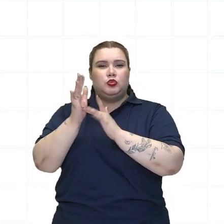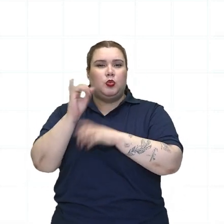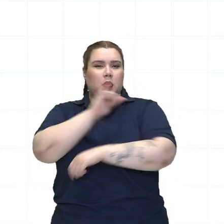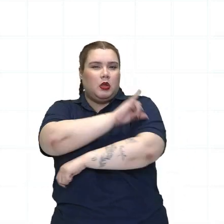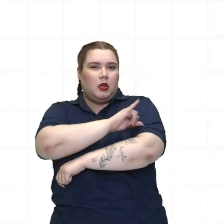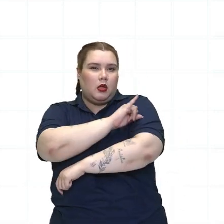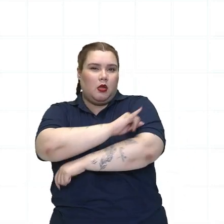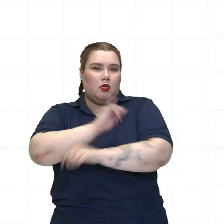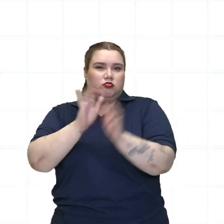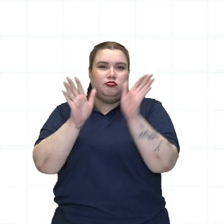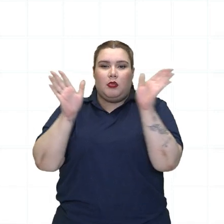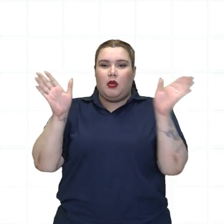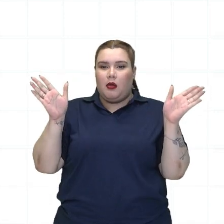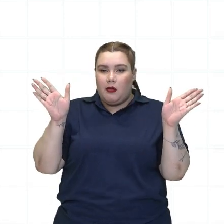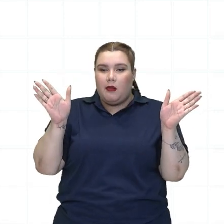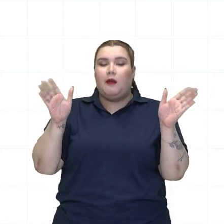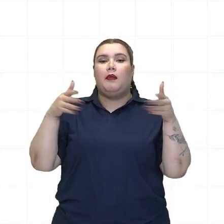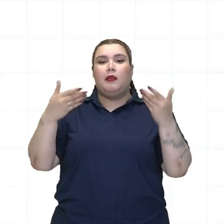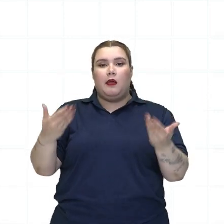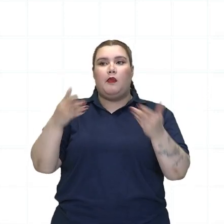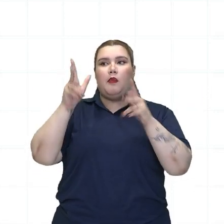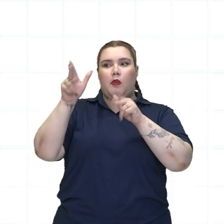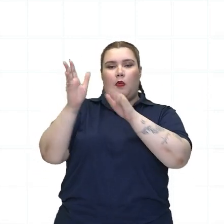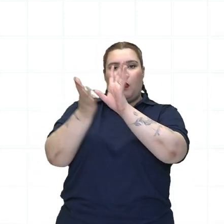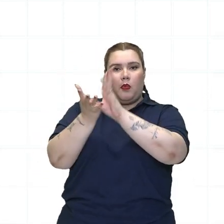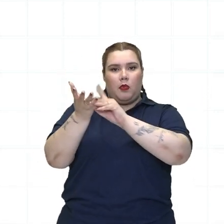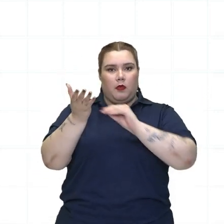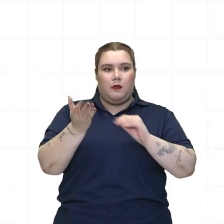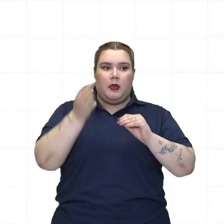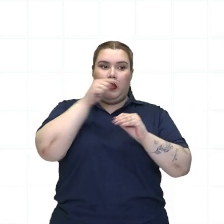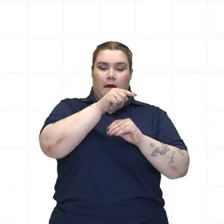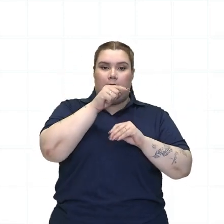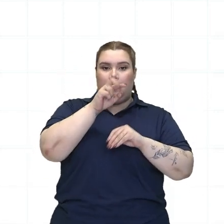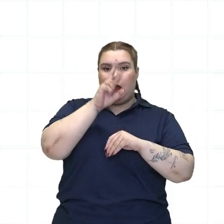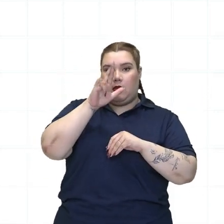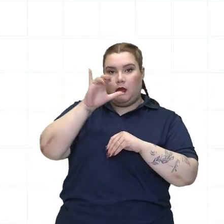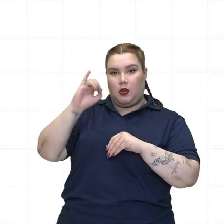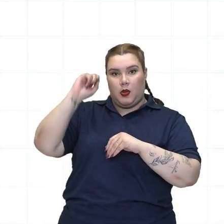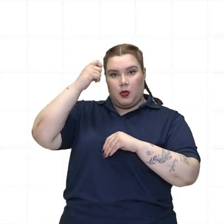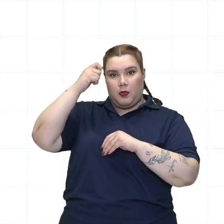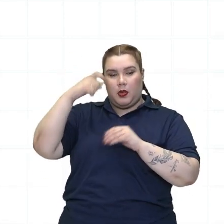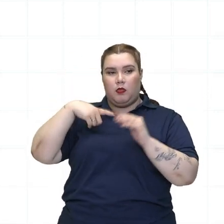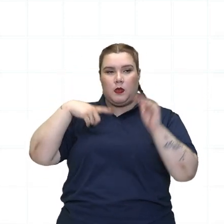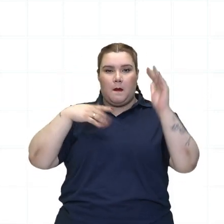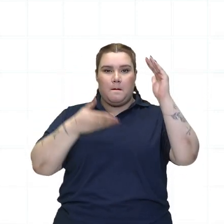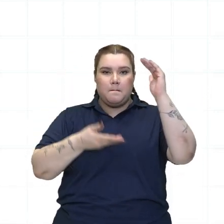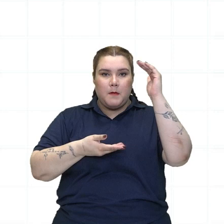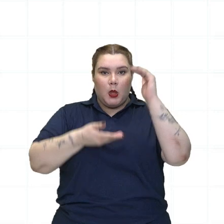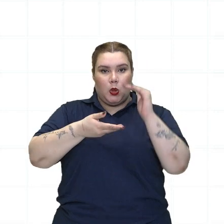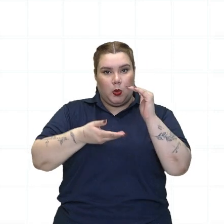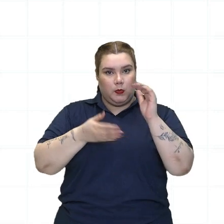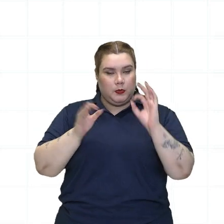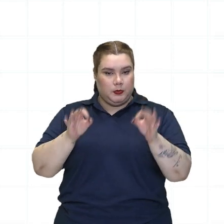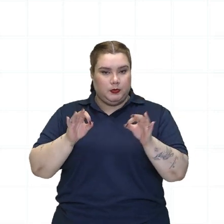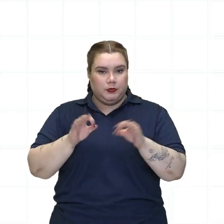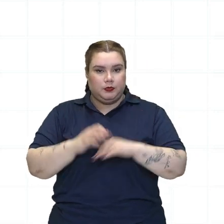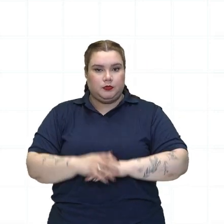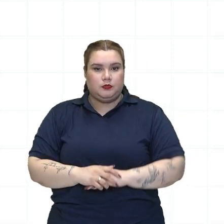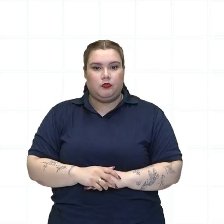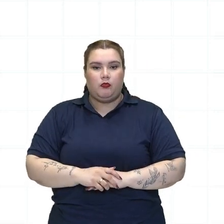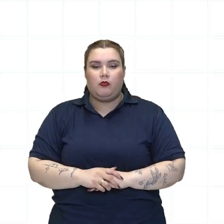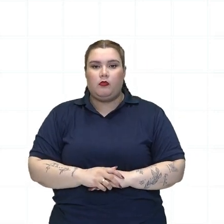Nós temos também uma lá em Rio Preto da Eva, tá? Então é o Cristo aí de braços abertos, tá?